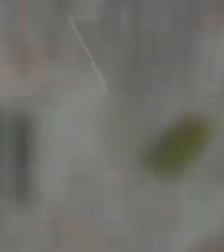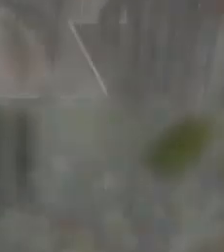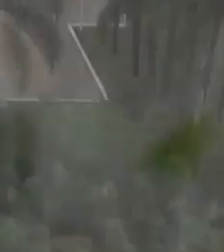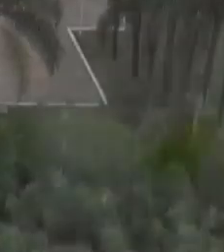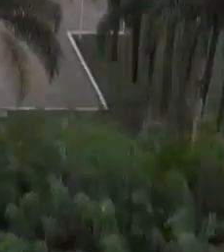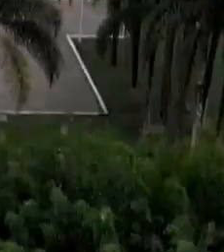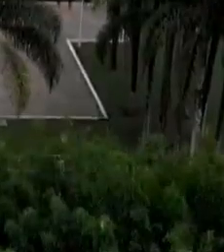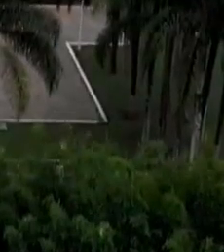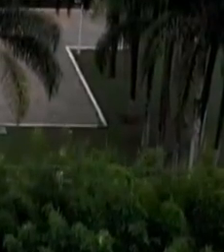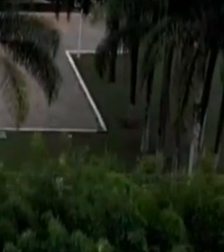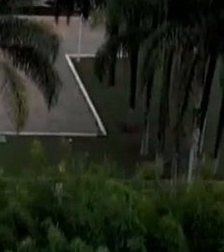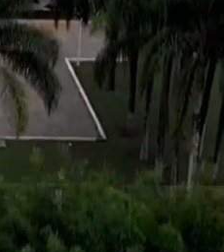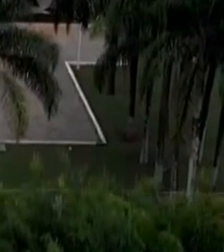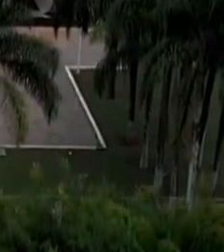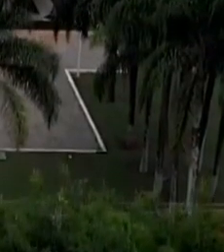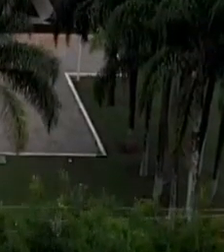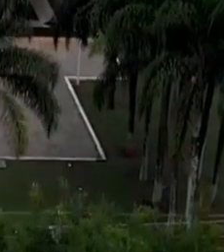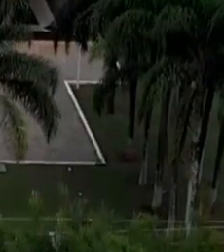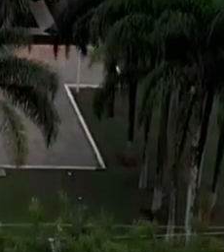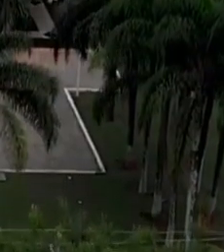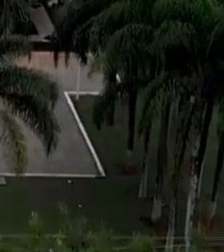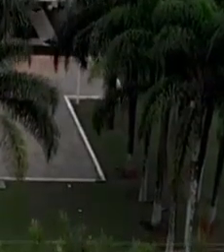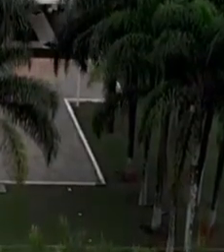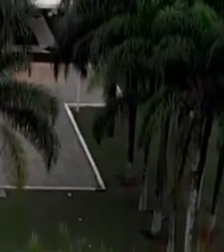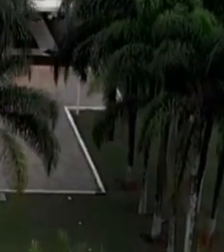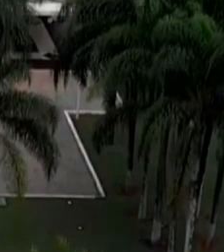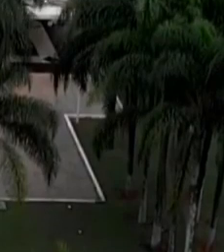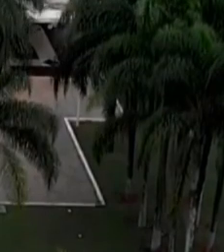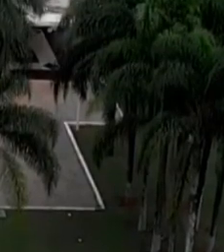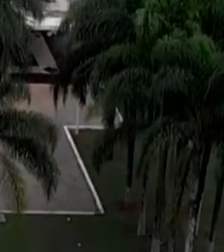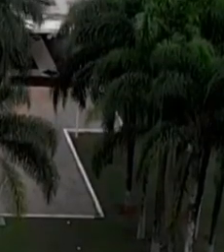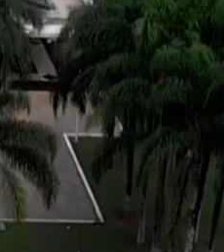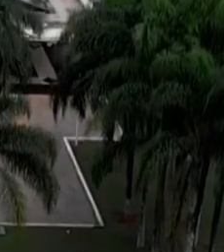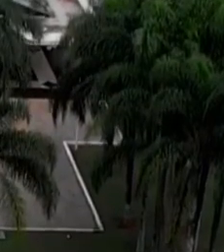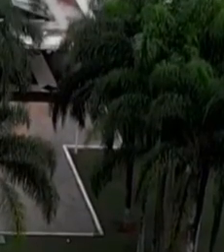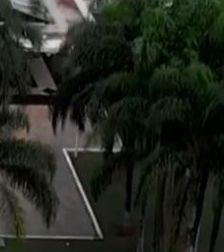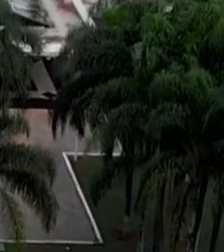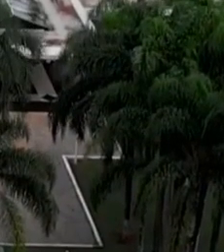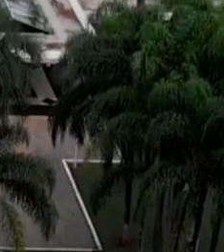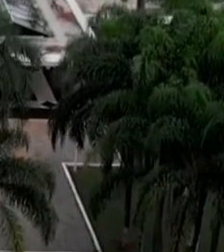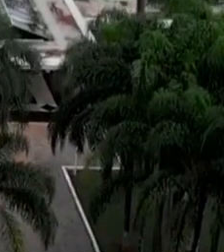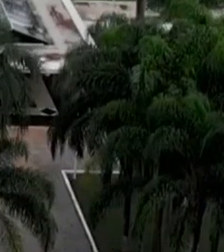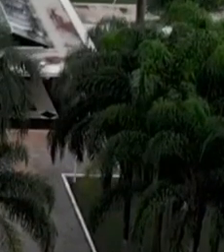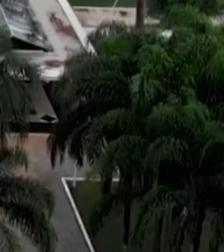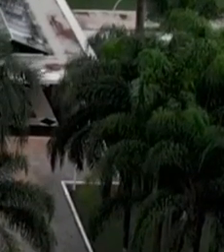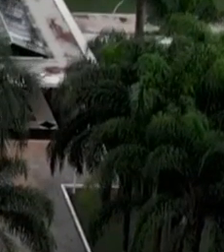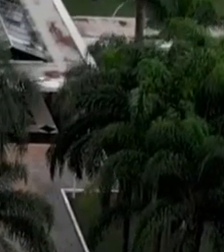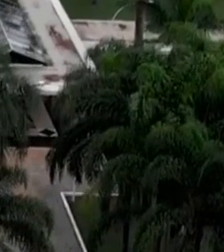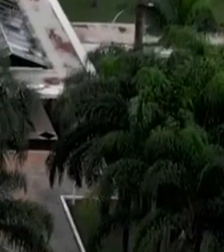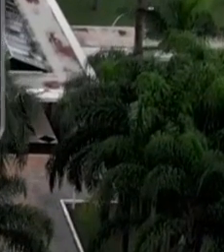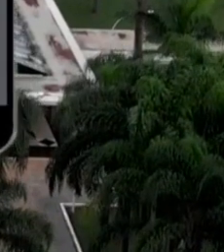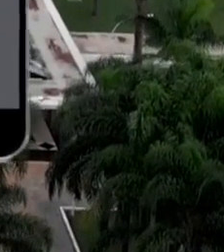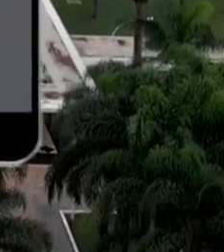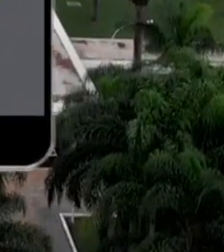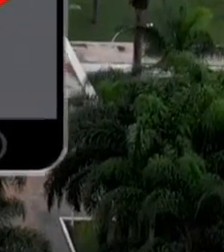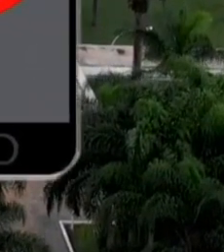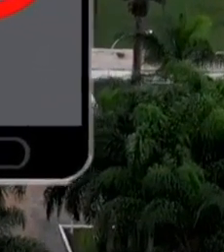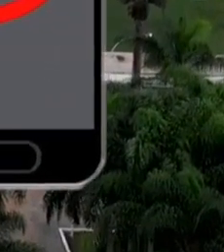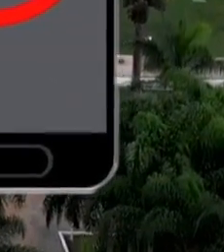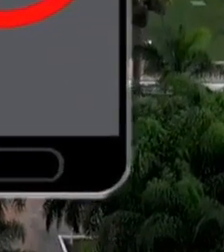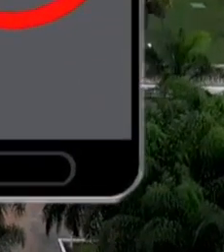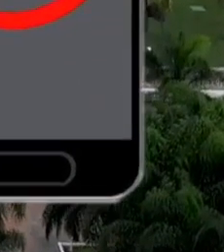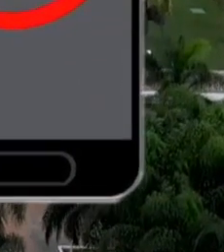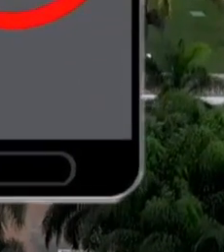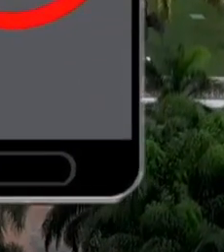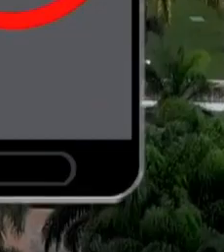divertida. Agradecemos pela sua atenção. Lembre-se de manter o celular no modo silencioso